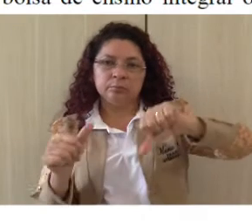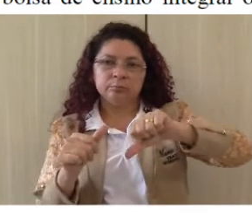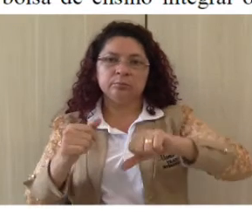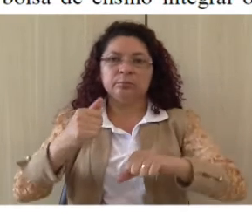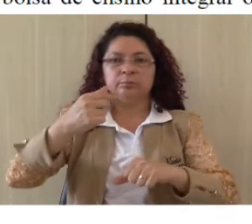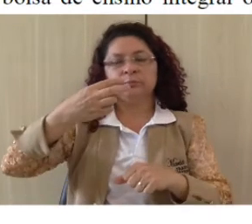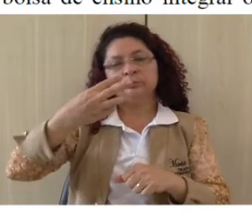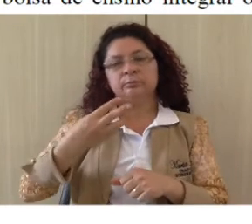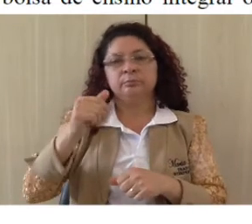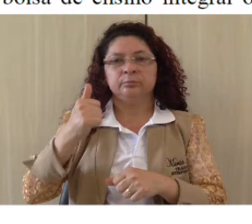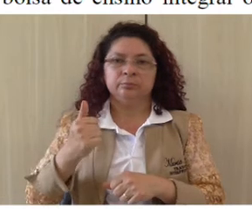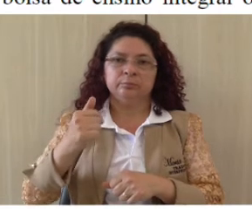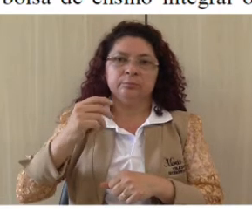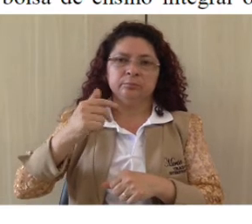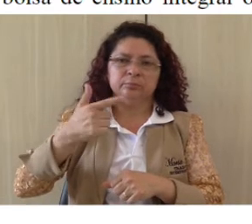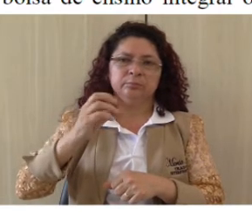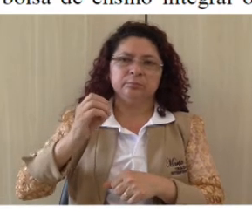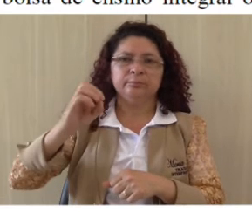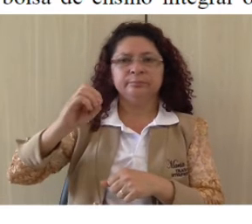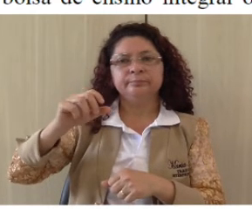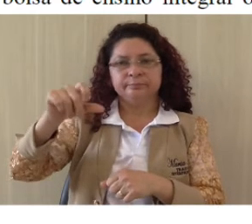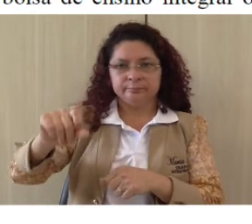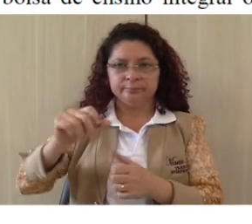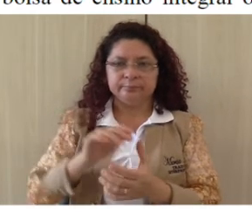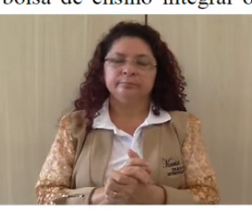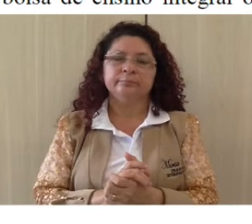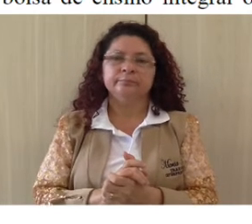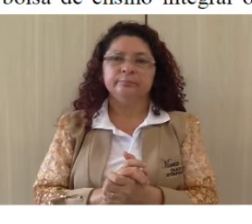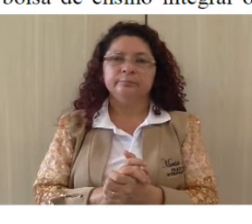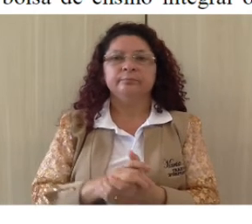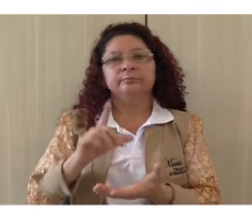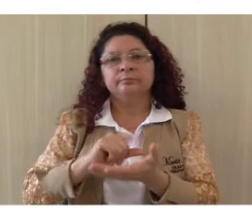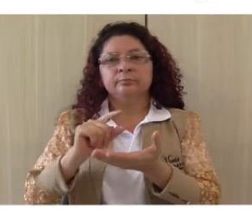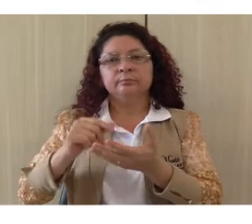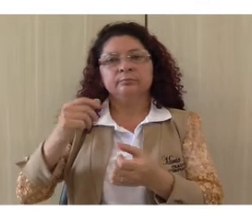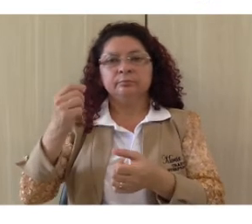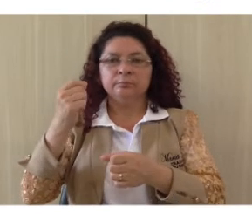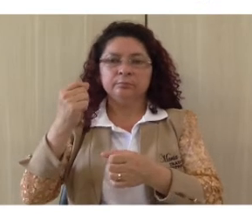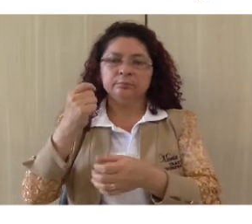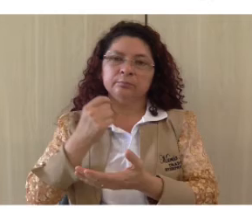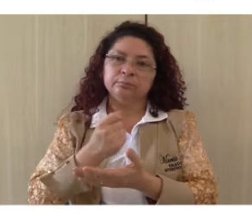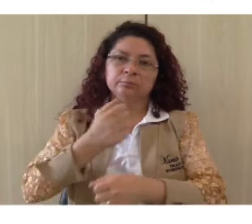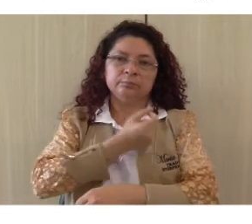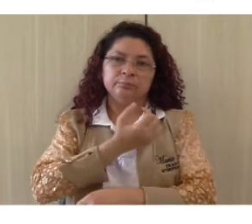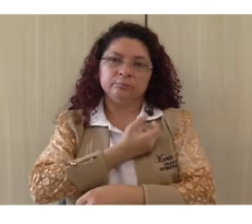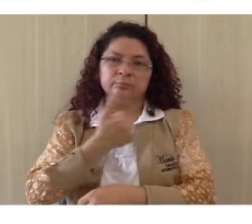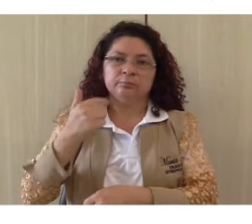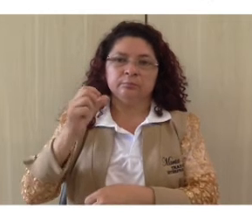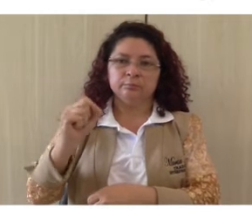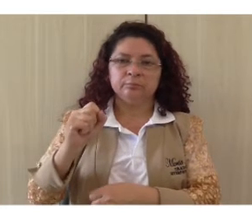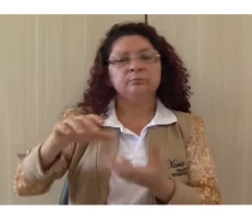13.409, de 28 de dezembro de 2016, e Portaria Normativa número 18, de 2012,